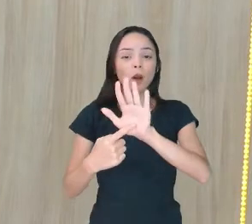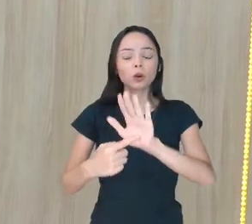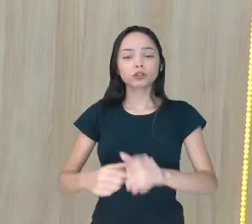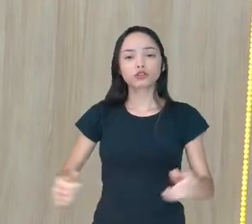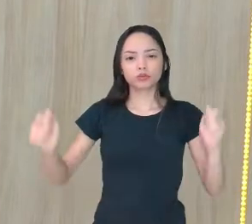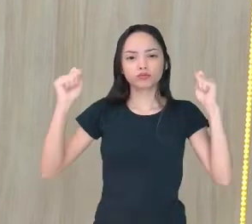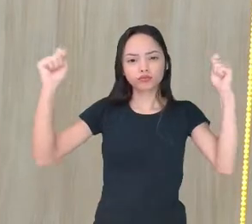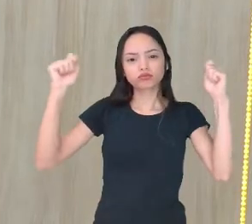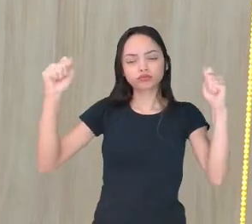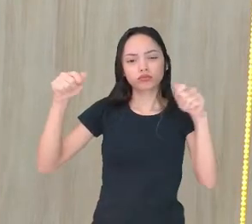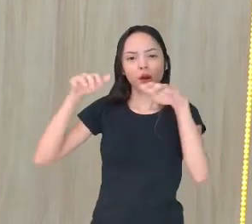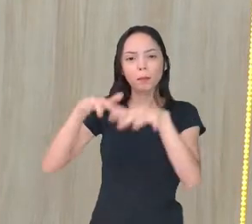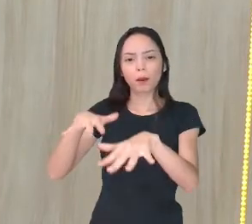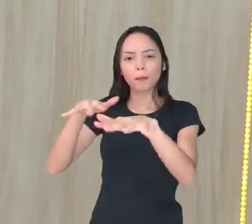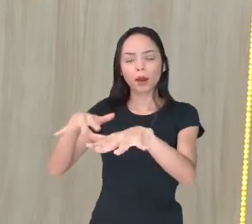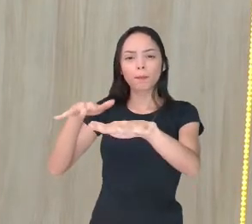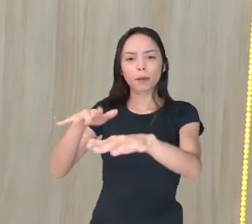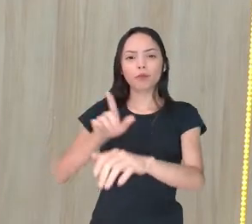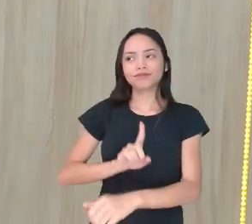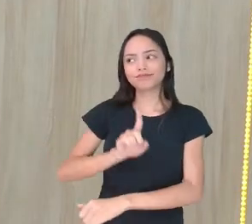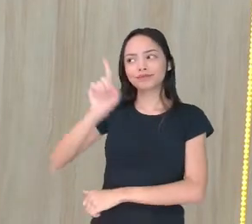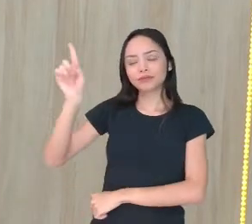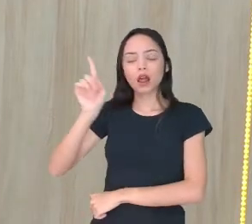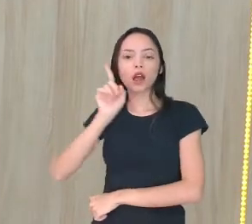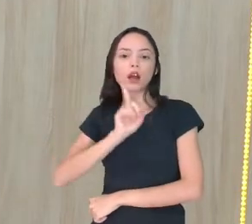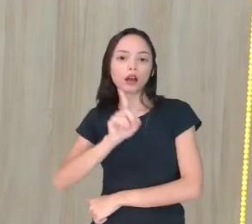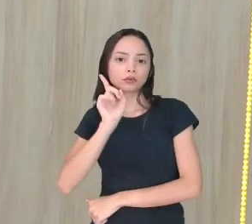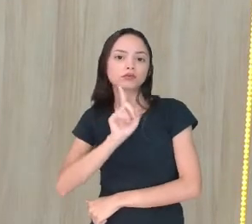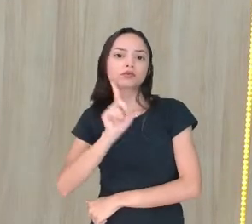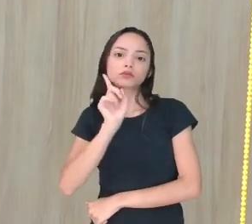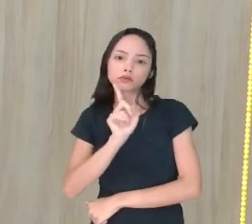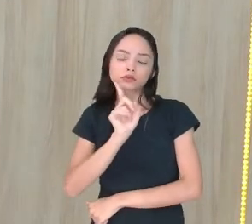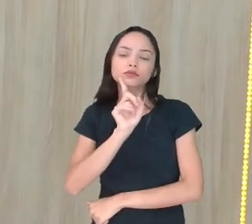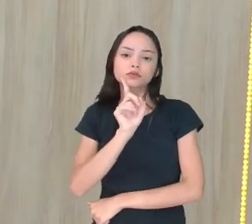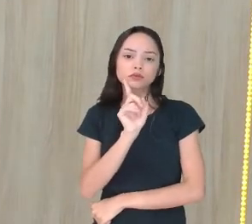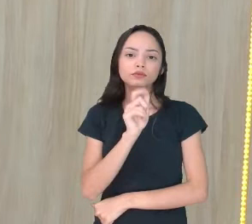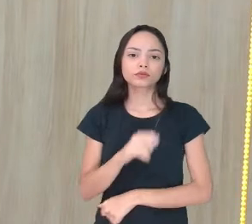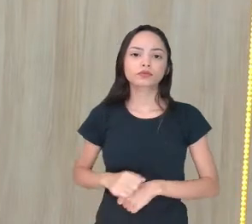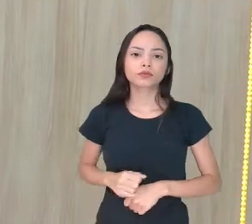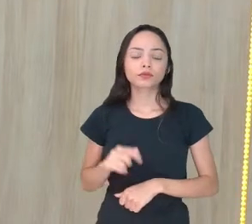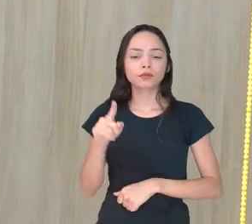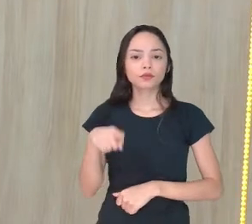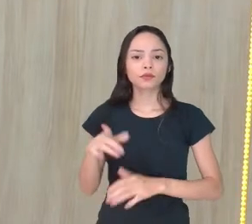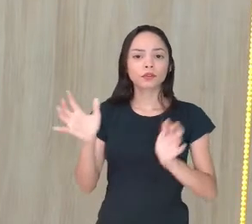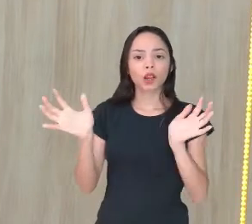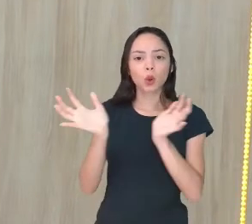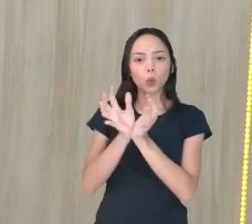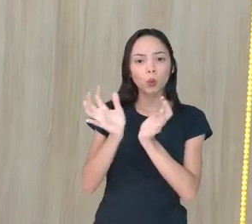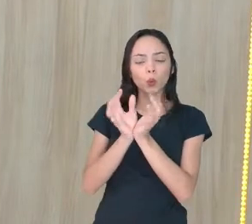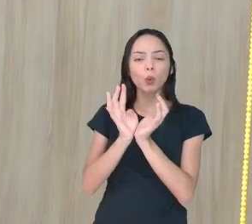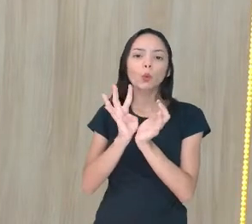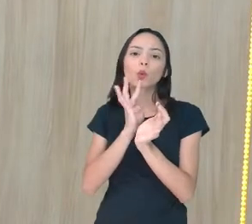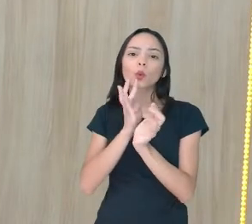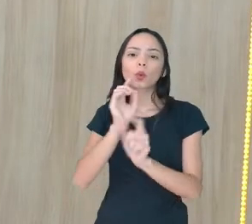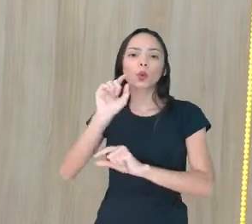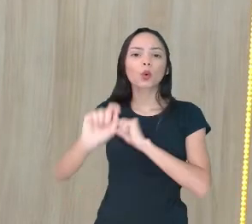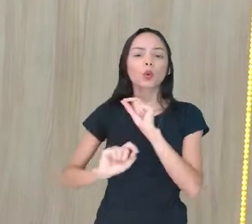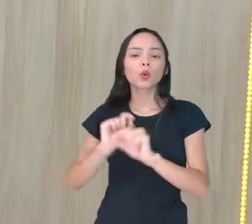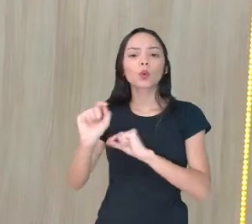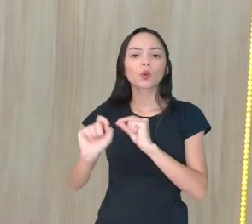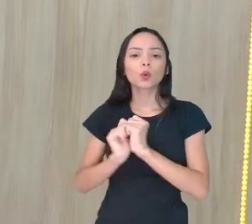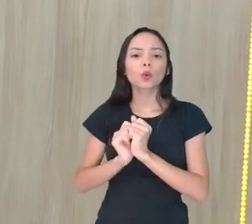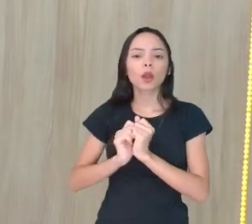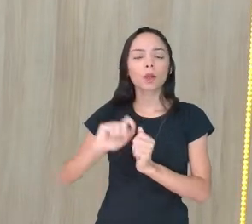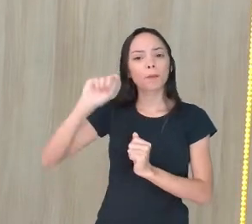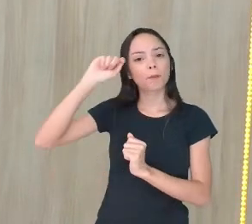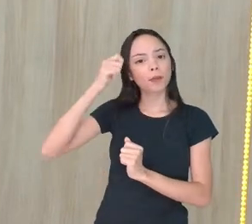protesto que foi realizado lá nos Estados Unidos a partir de um grupo, né, que ficou conhecido como Black Lives